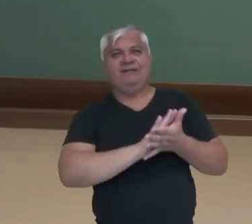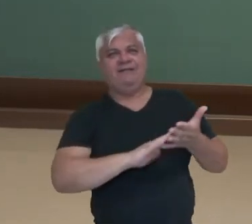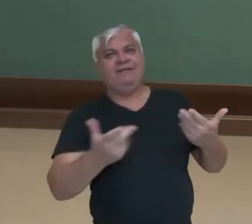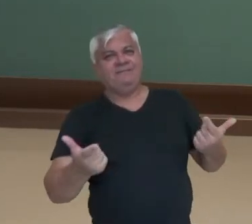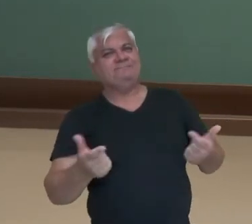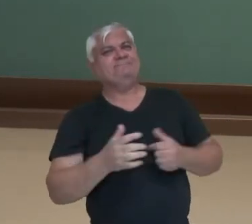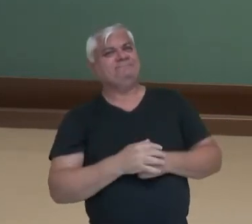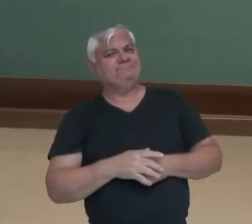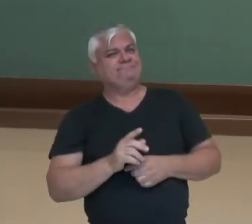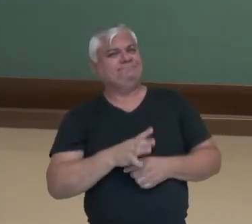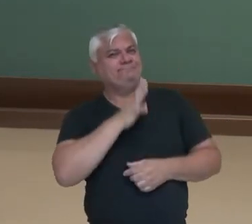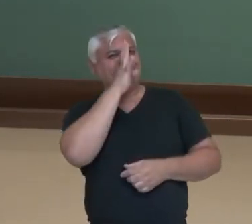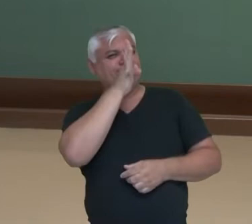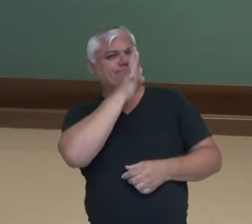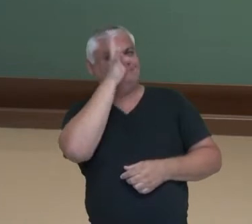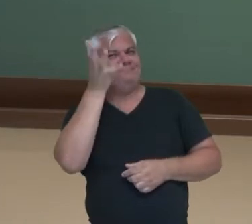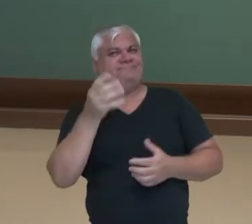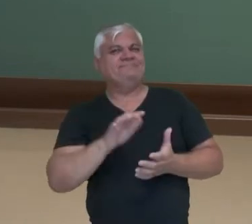irmão meio doido mesmo.